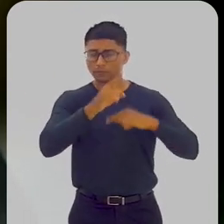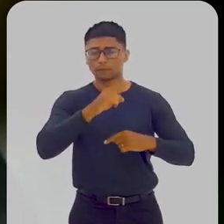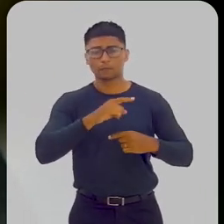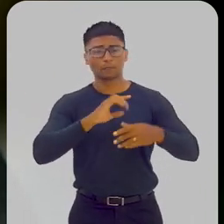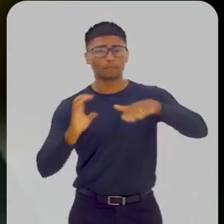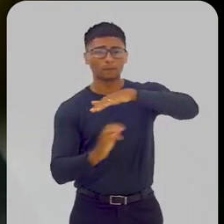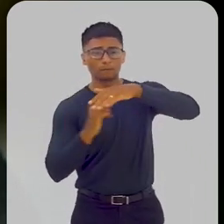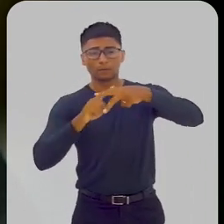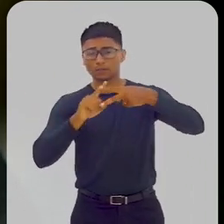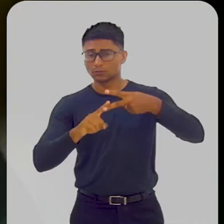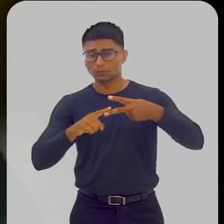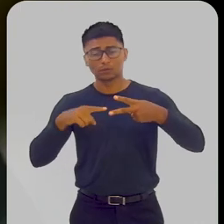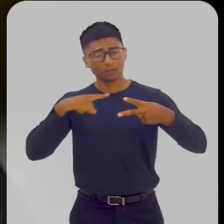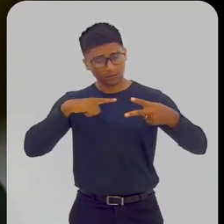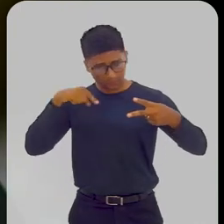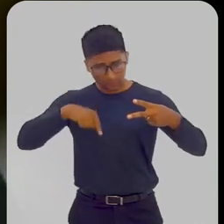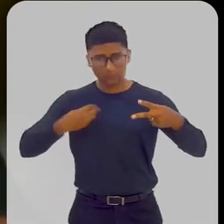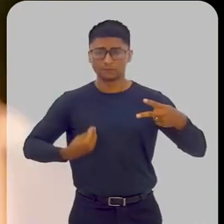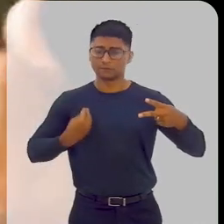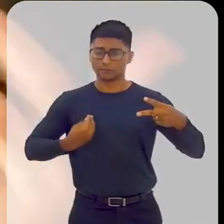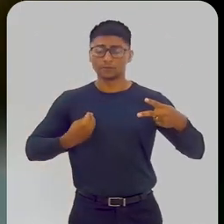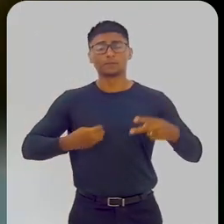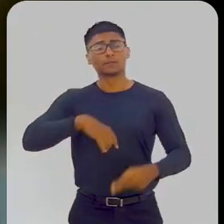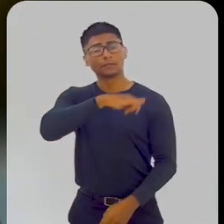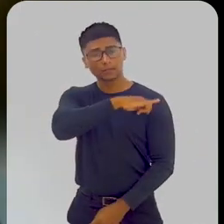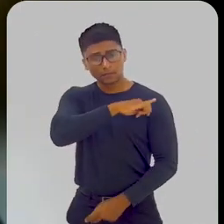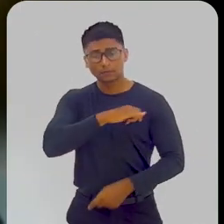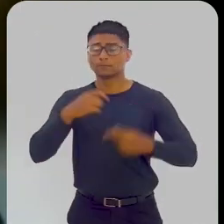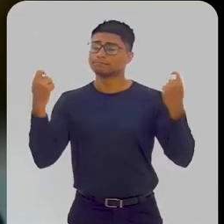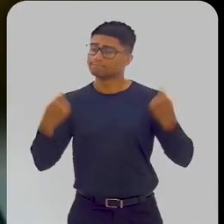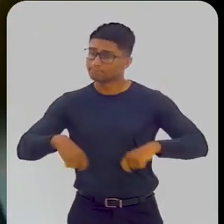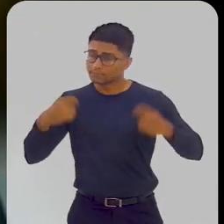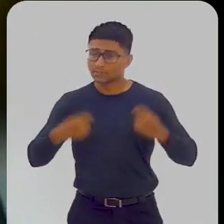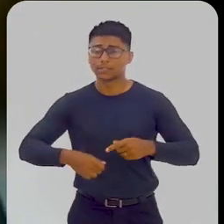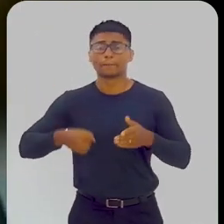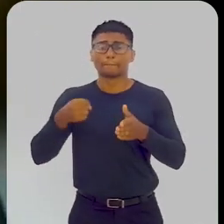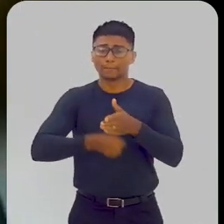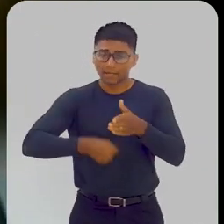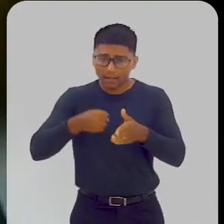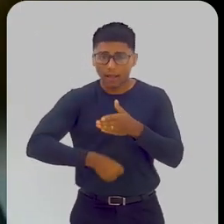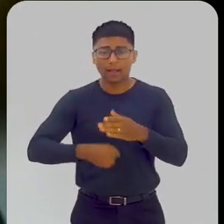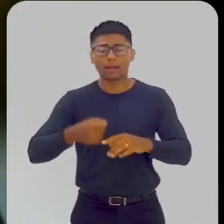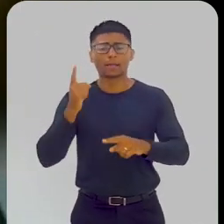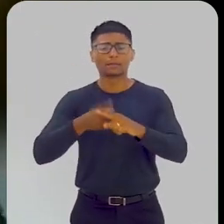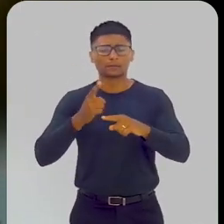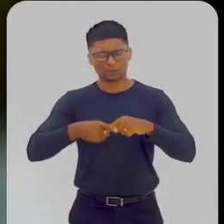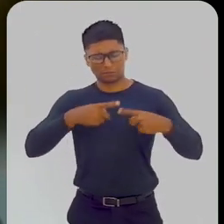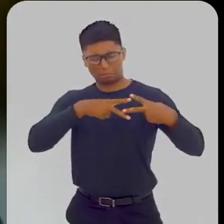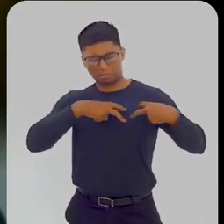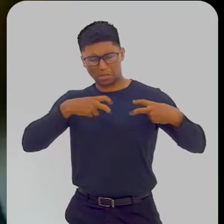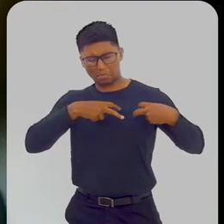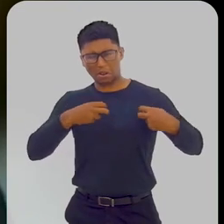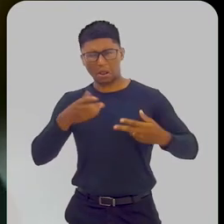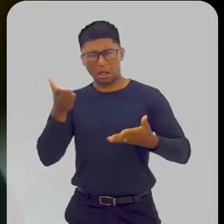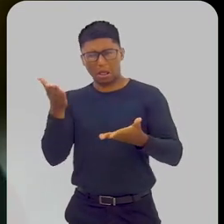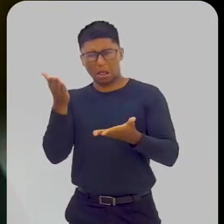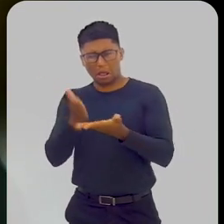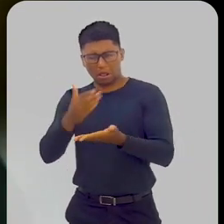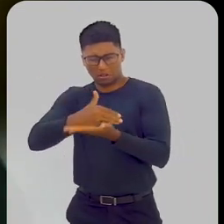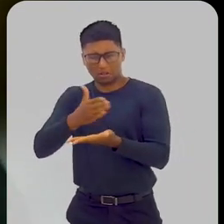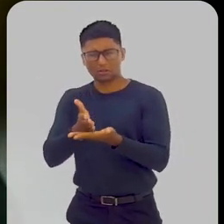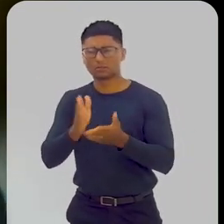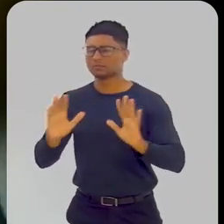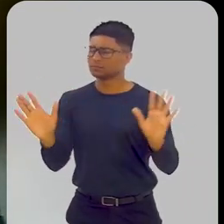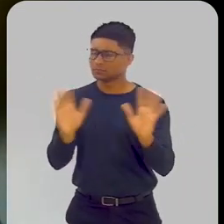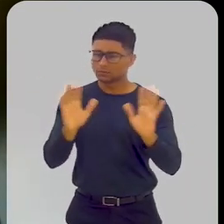essas duas grandes empresas. O Rio tem que brigar pela restauração, pelo não fatiamento da Petrobras